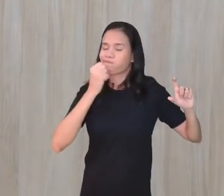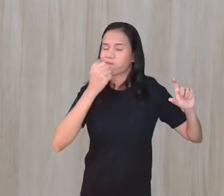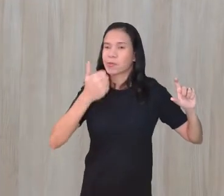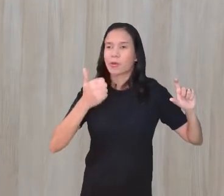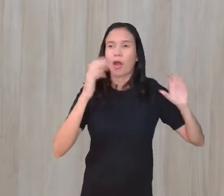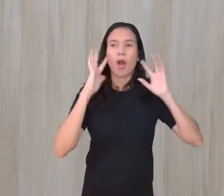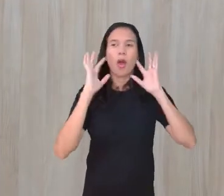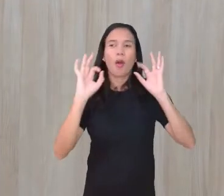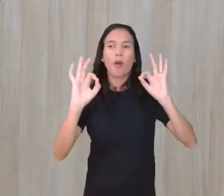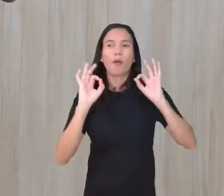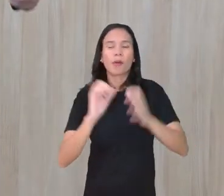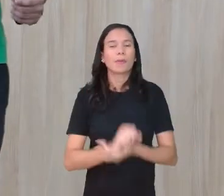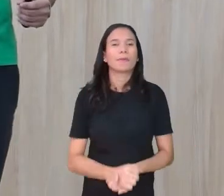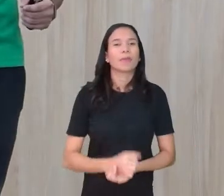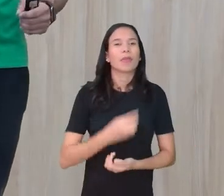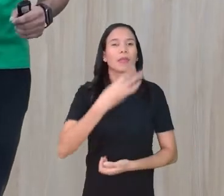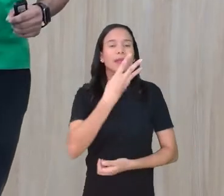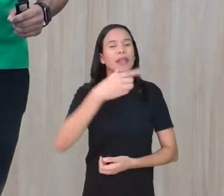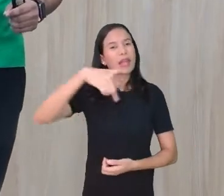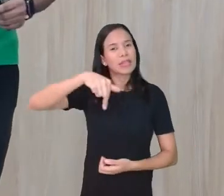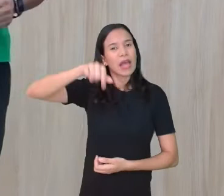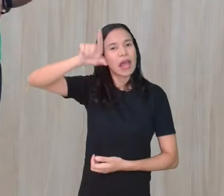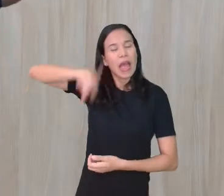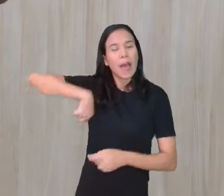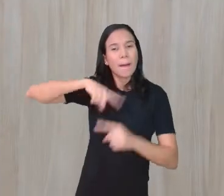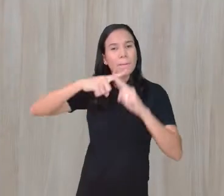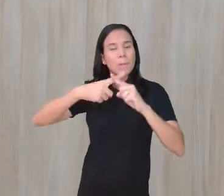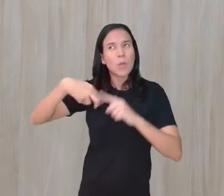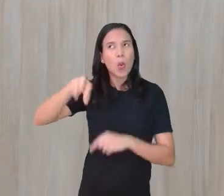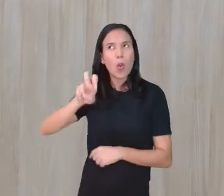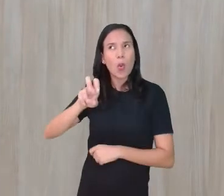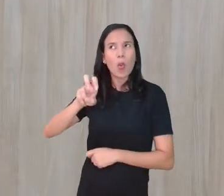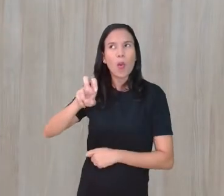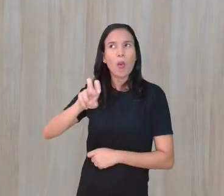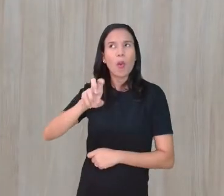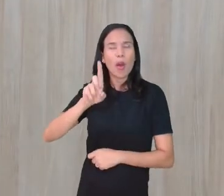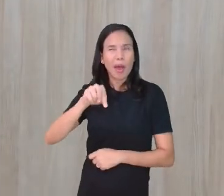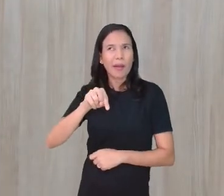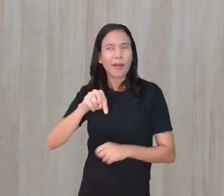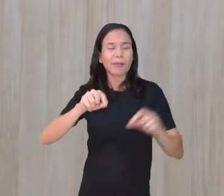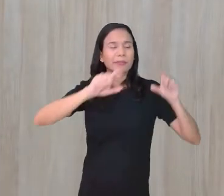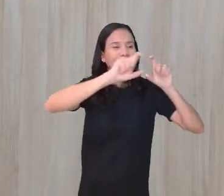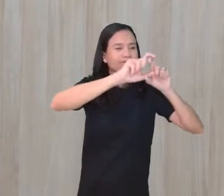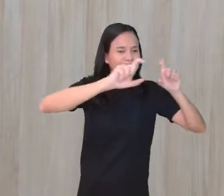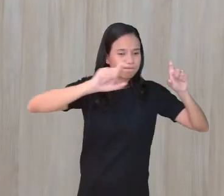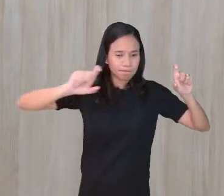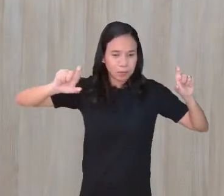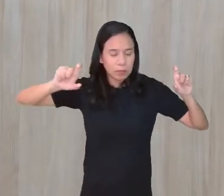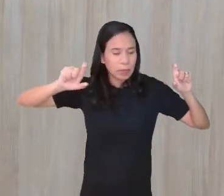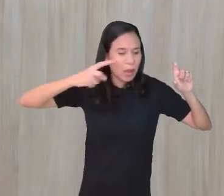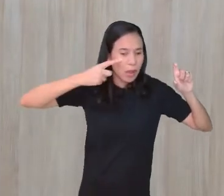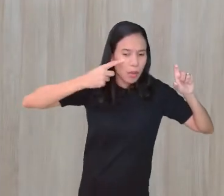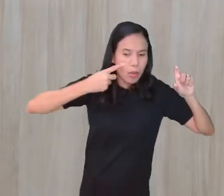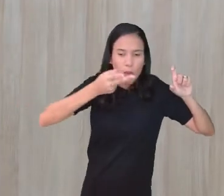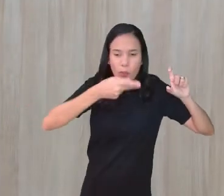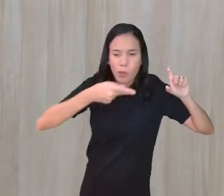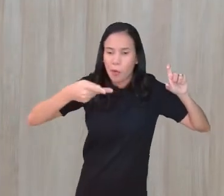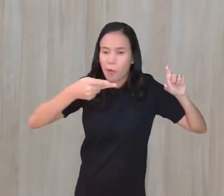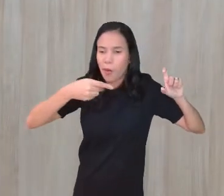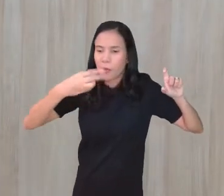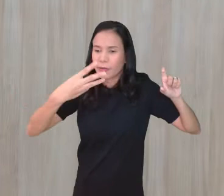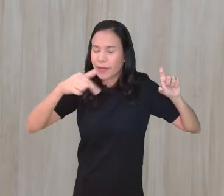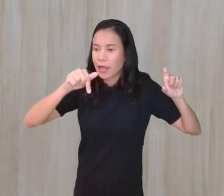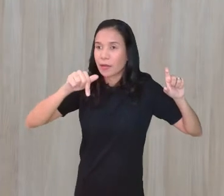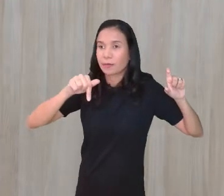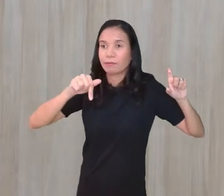de bola. 37 é múltiplo de 5? Aí você vem aqui nos múltiplos de 5 e procuro